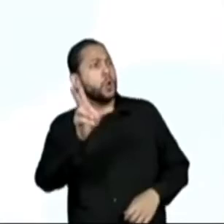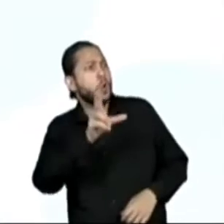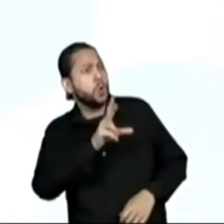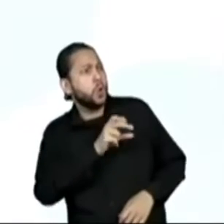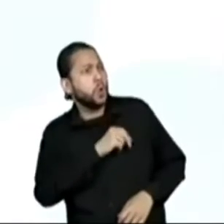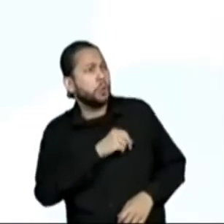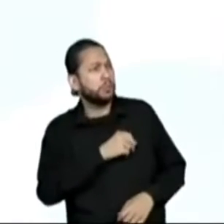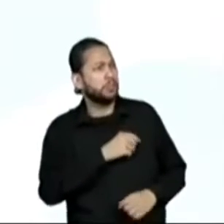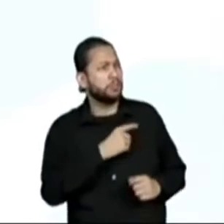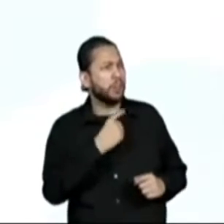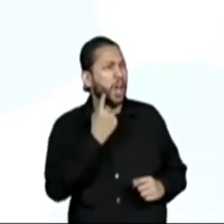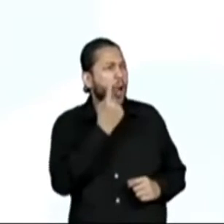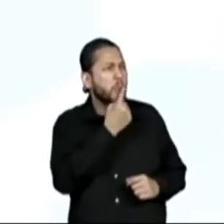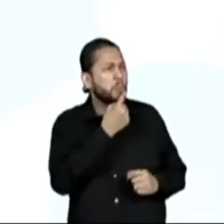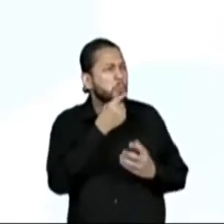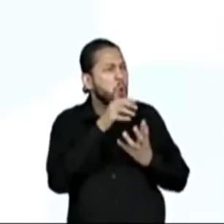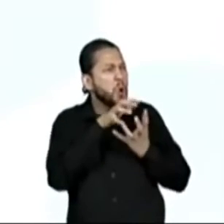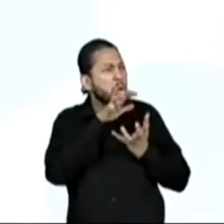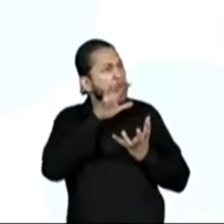Que boca.